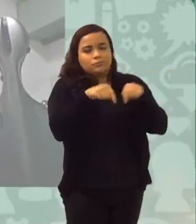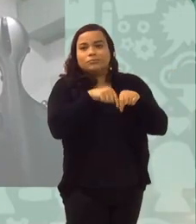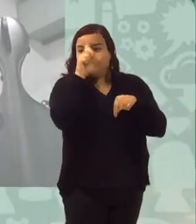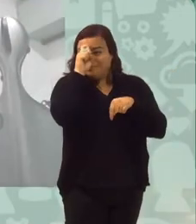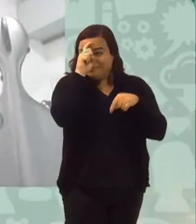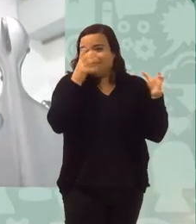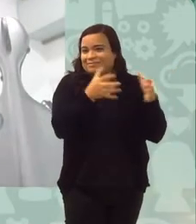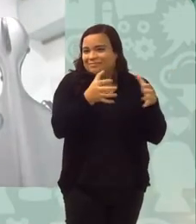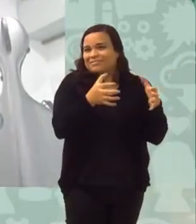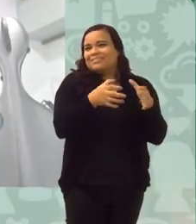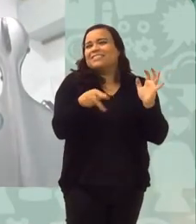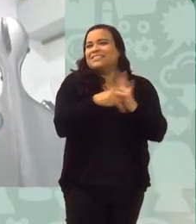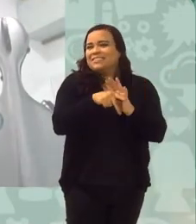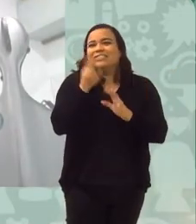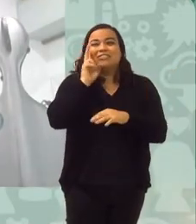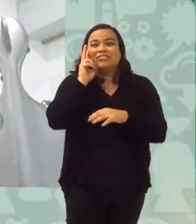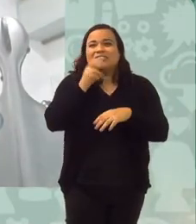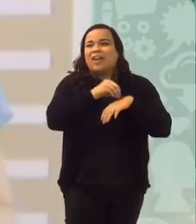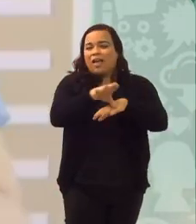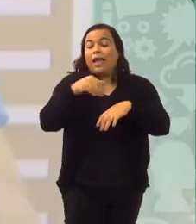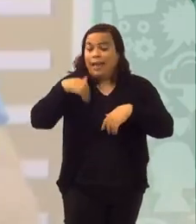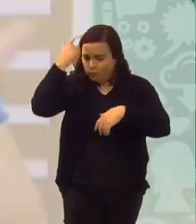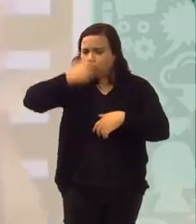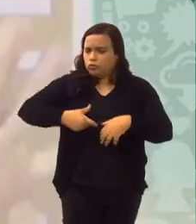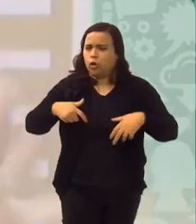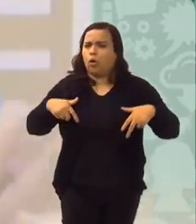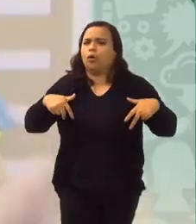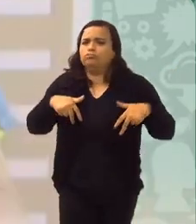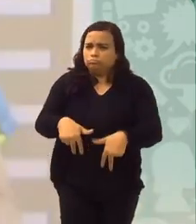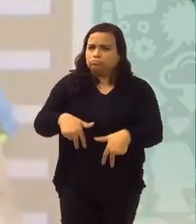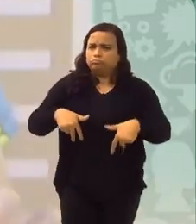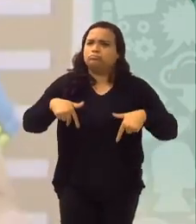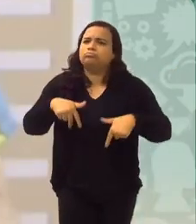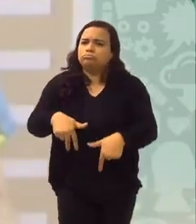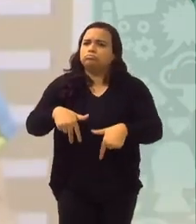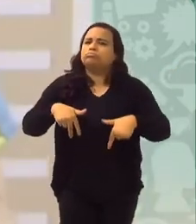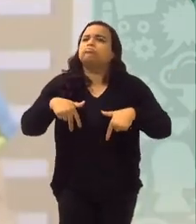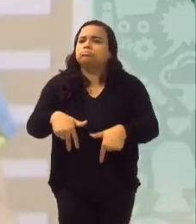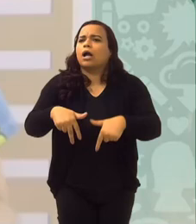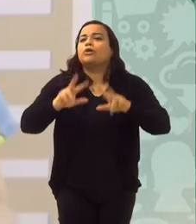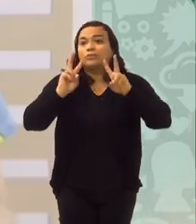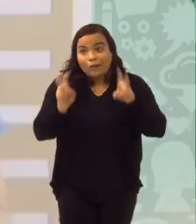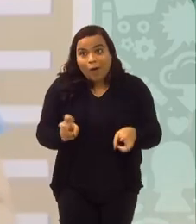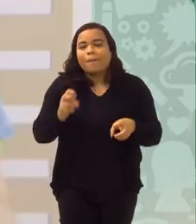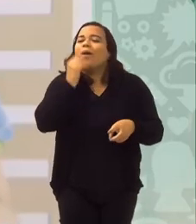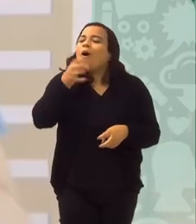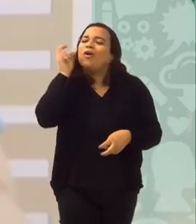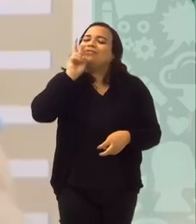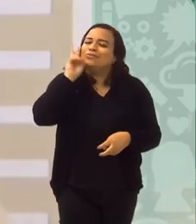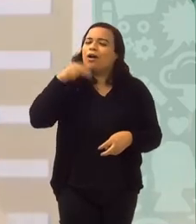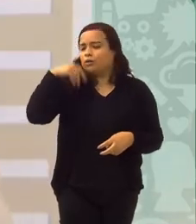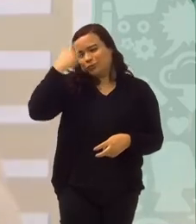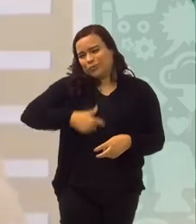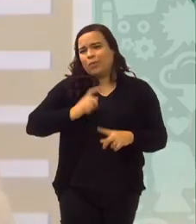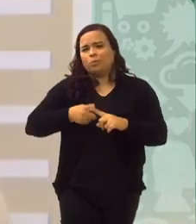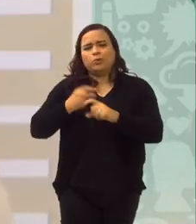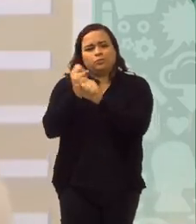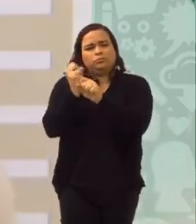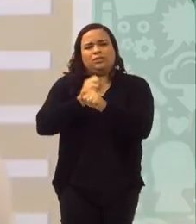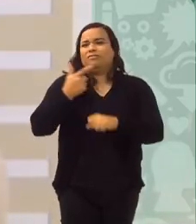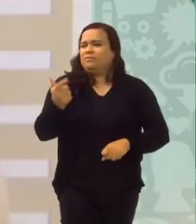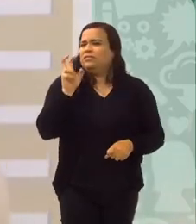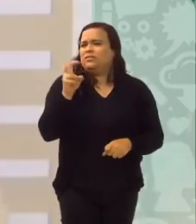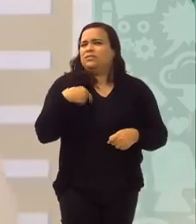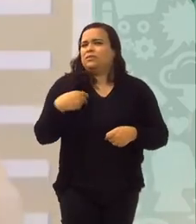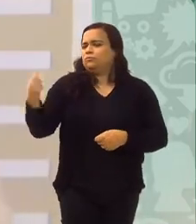uma clínica, as histórias. Eu sou muito militante da contação de história, muito, justamente porque